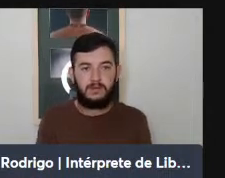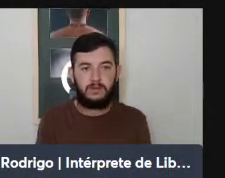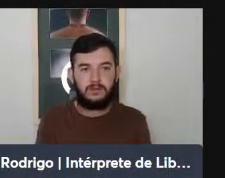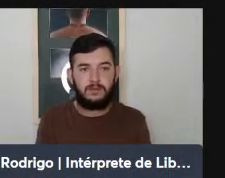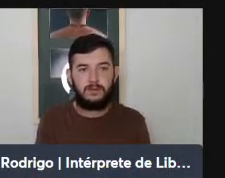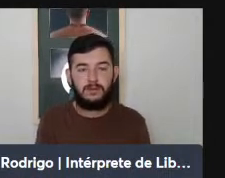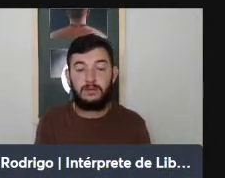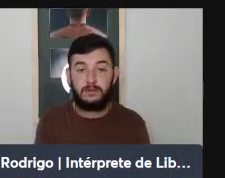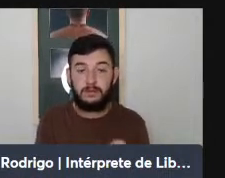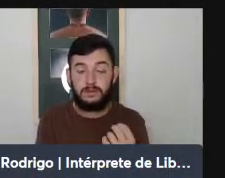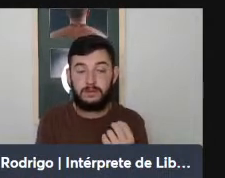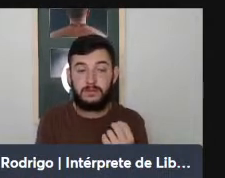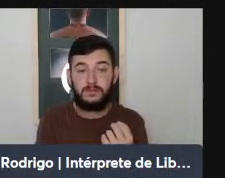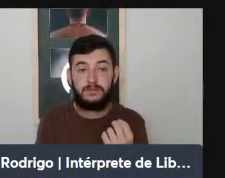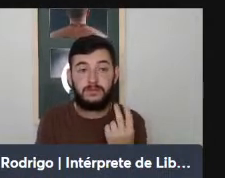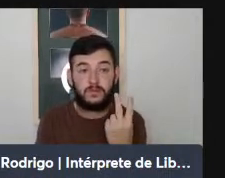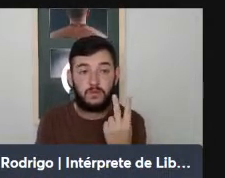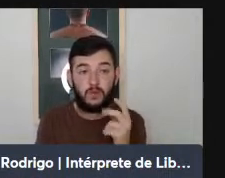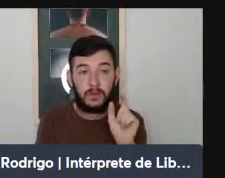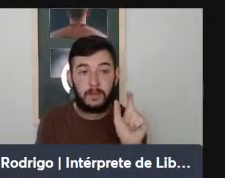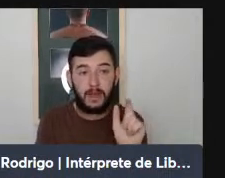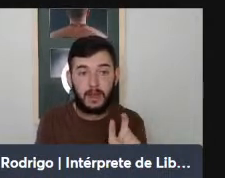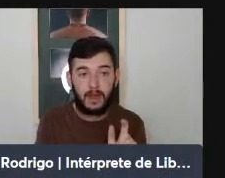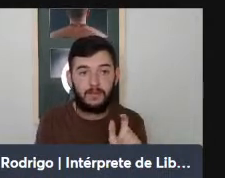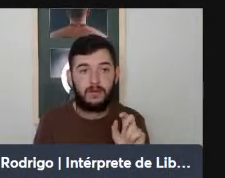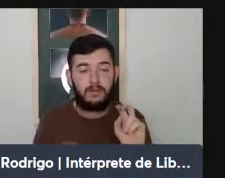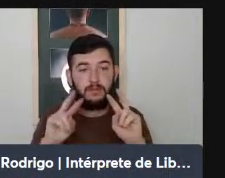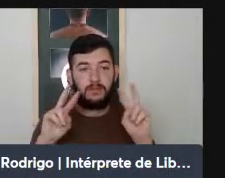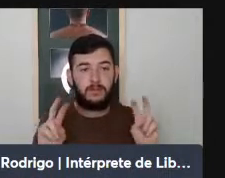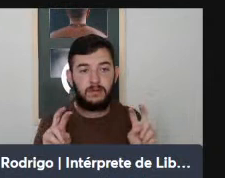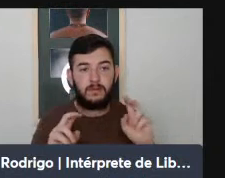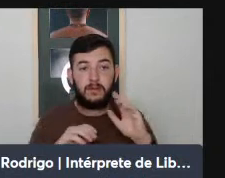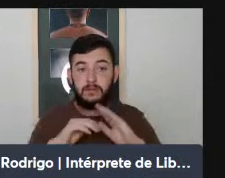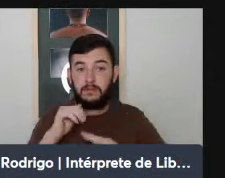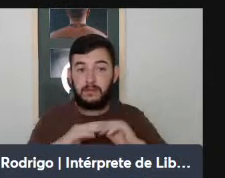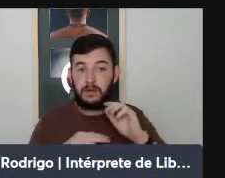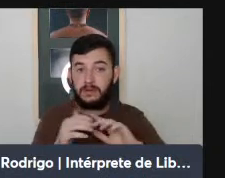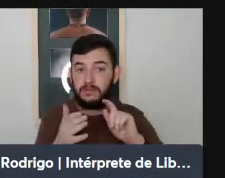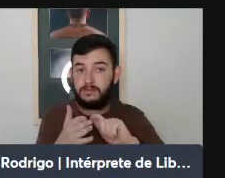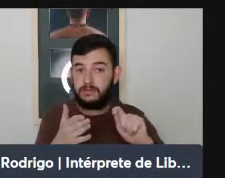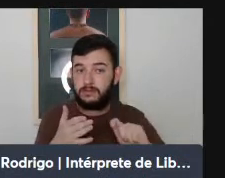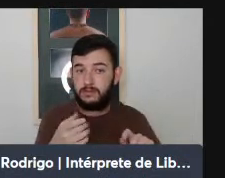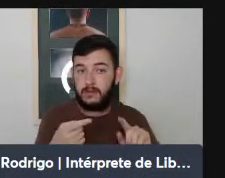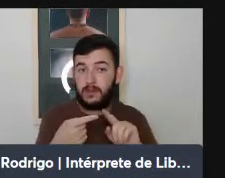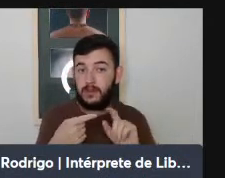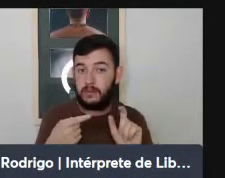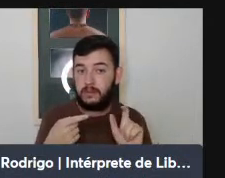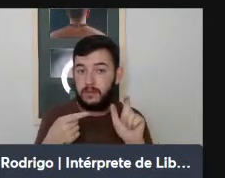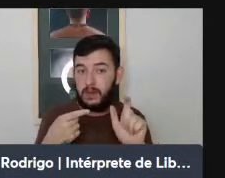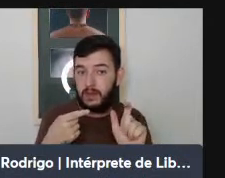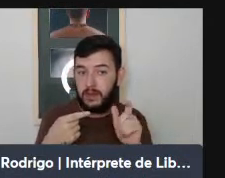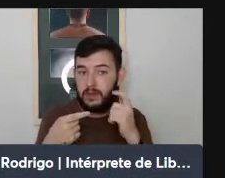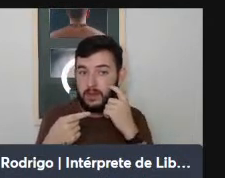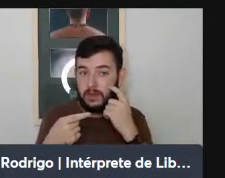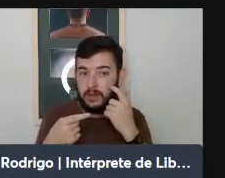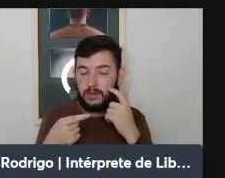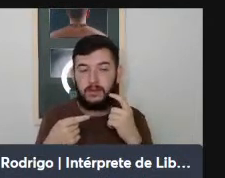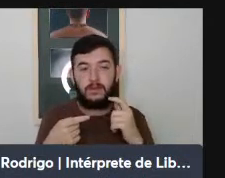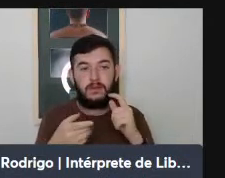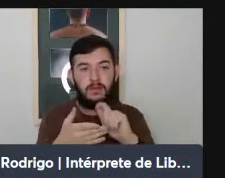Duas palavras sobre a prática da escrita. Primeiro, que a escrita é uma